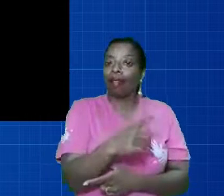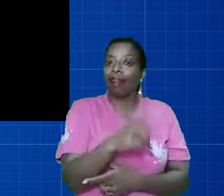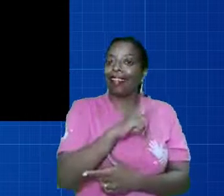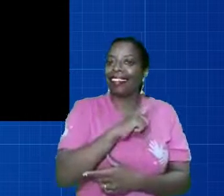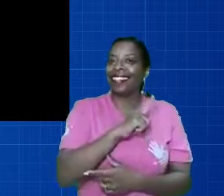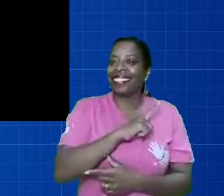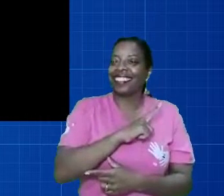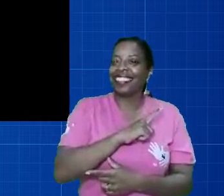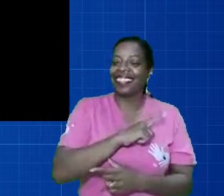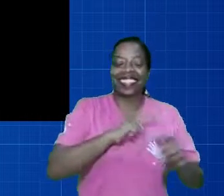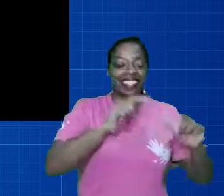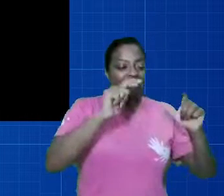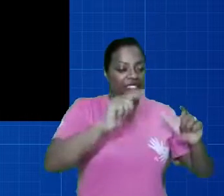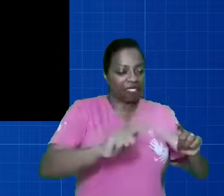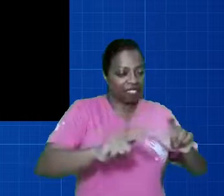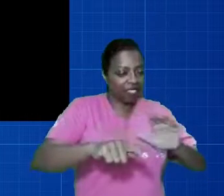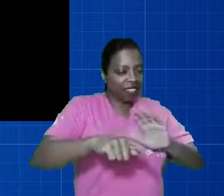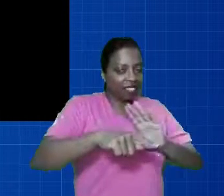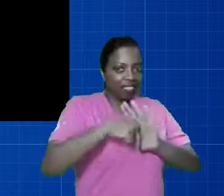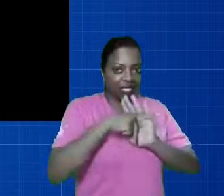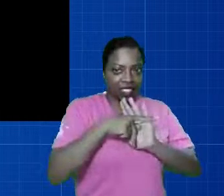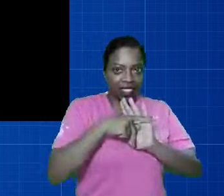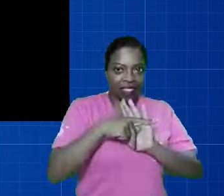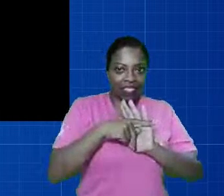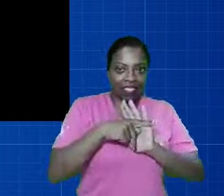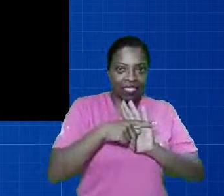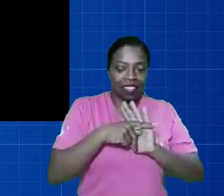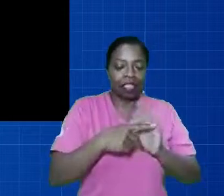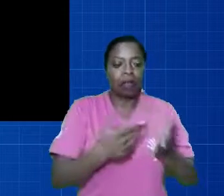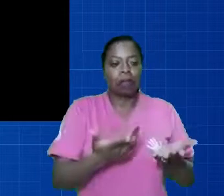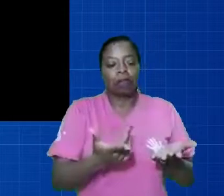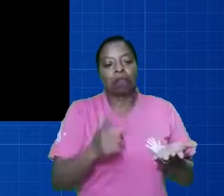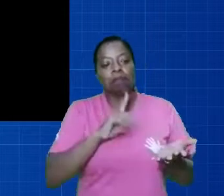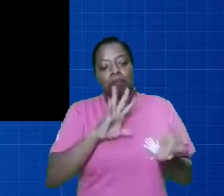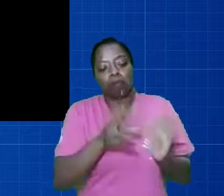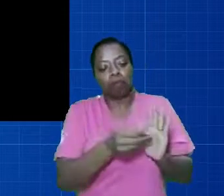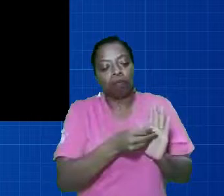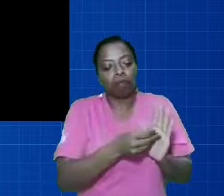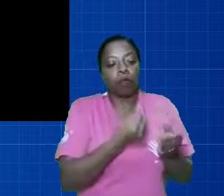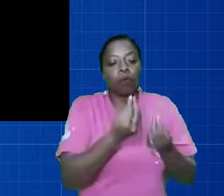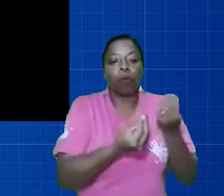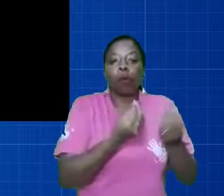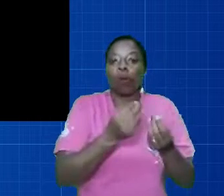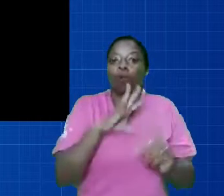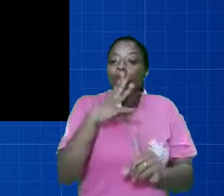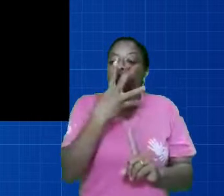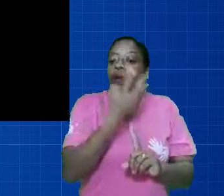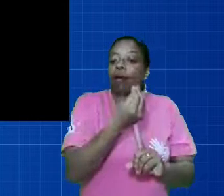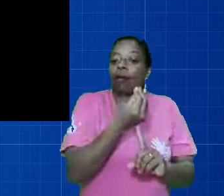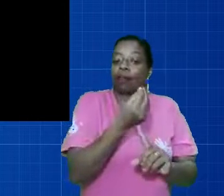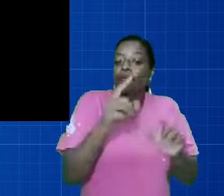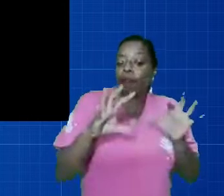espaço, já nessa tendência de pensar a arte como profissão.